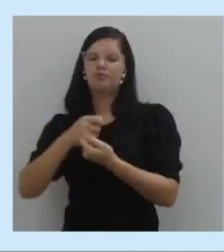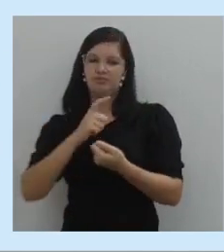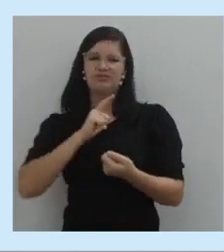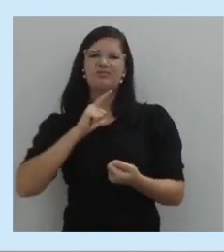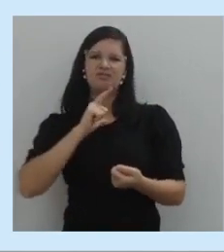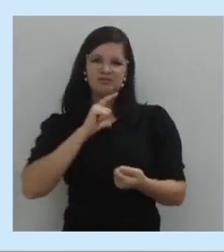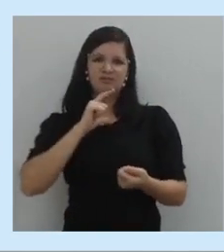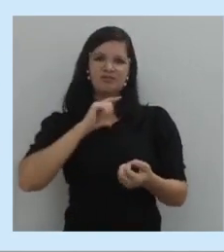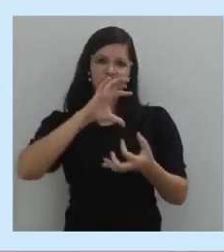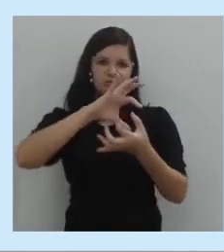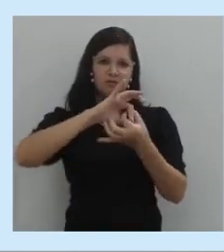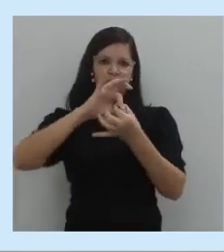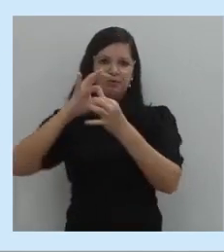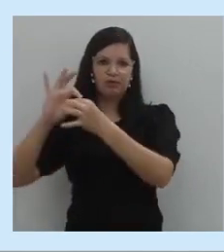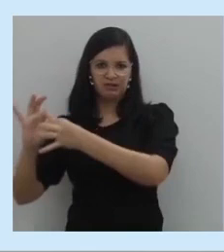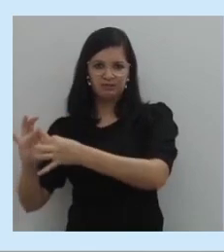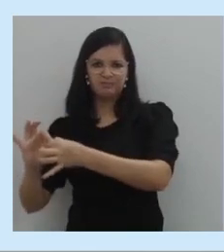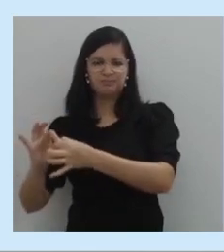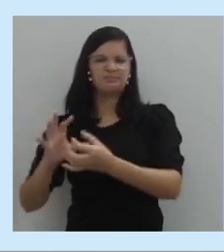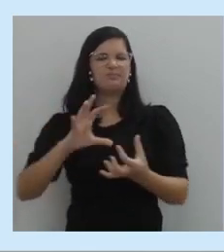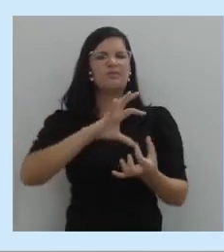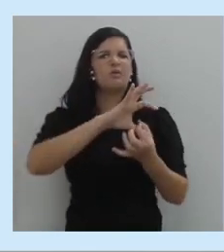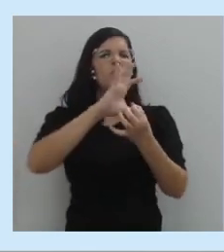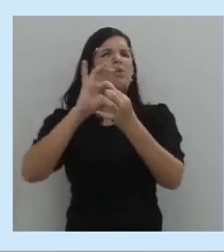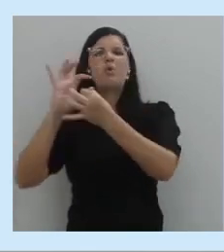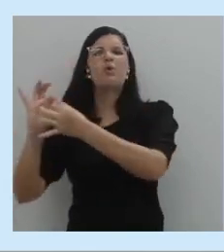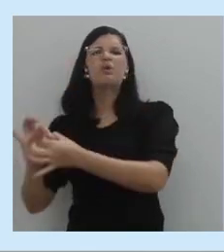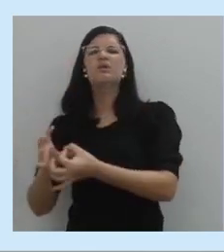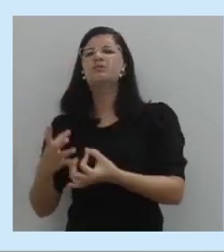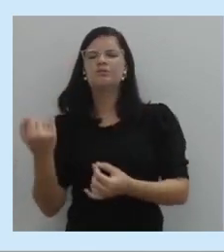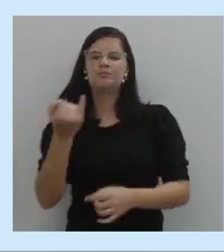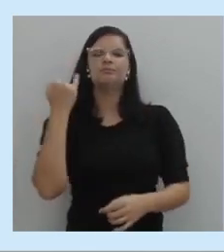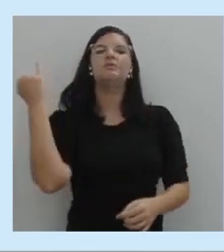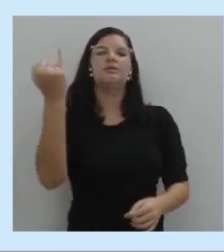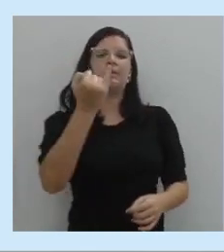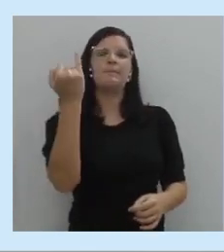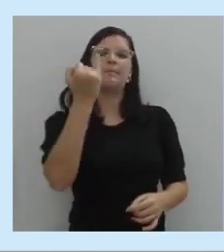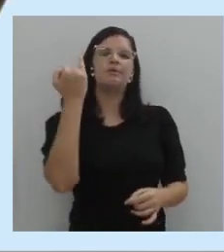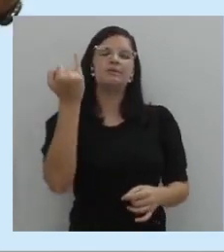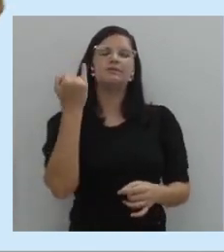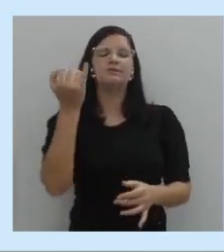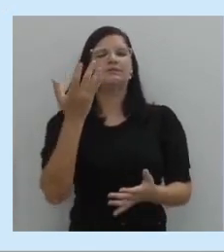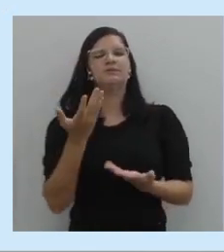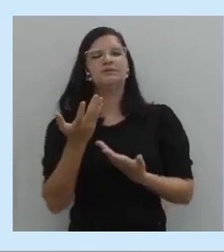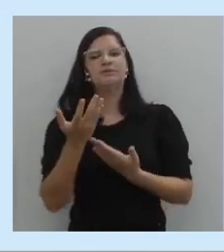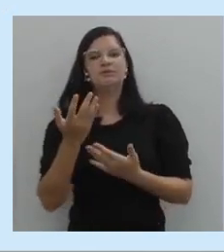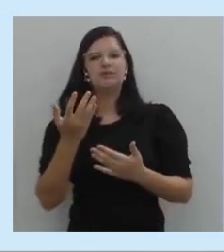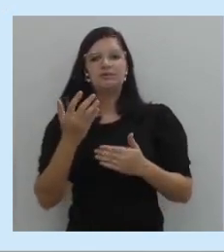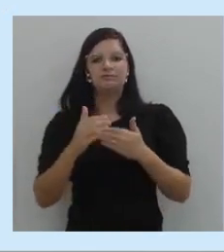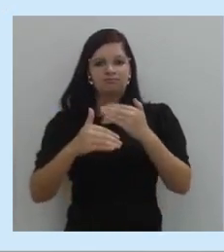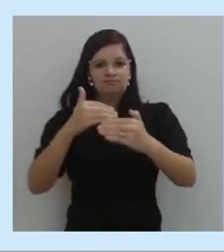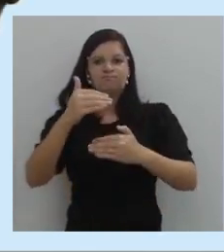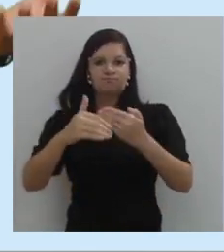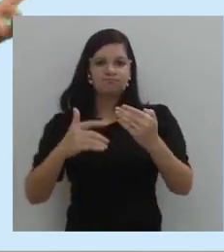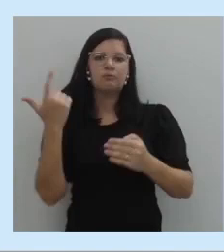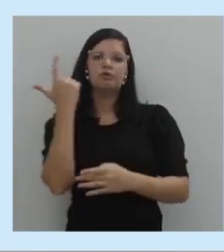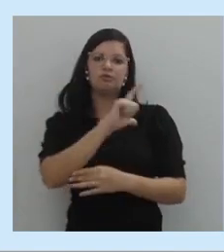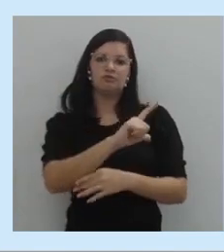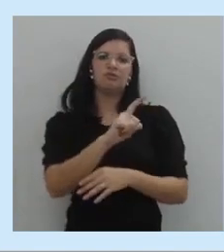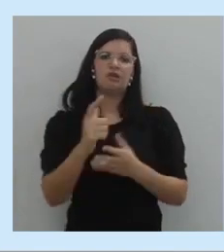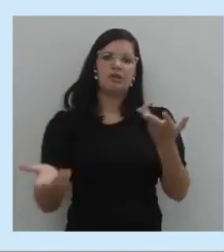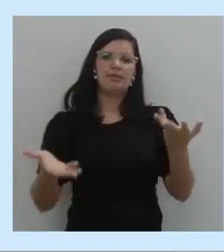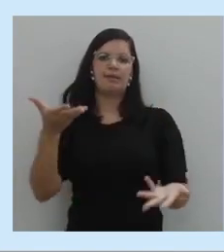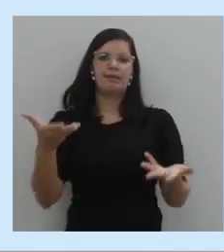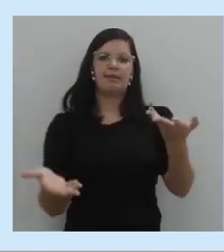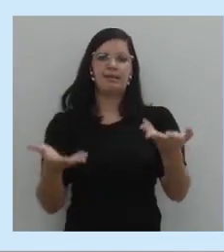uma conexão entre fatores. E essas conexões entre fatores são importantes para que o mundo ele funcione e